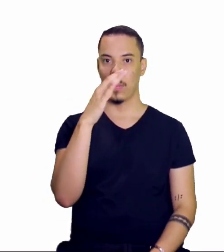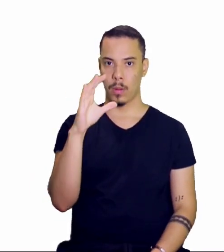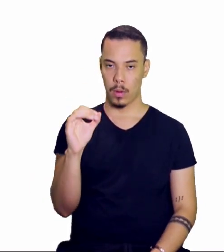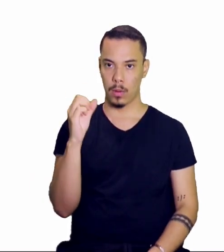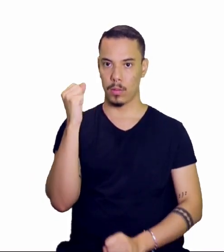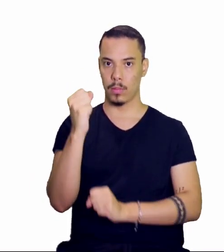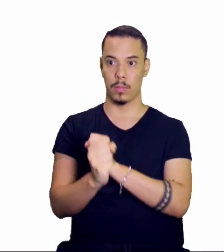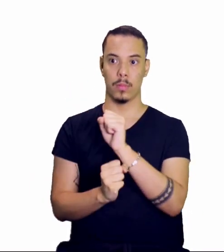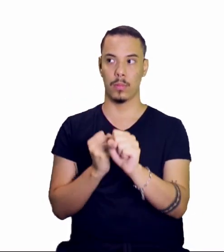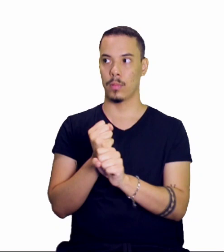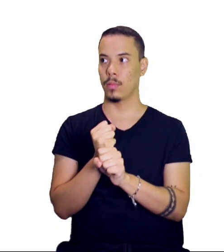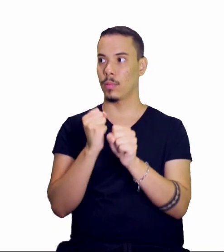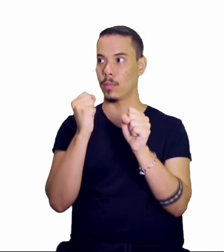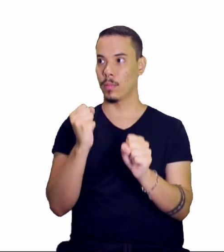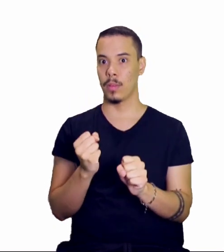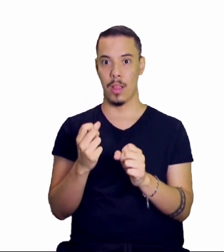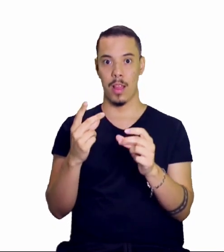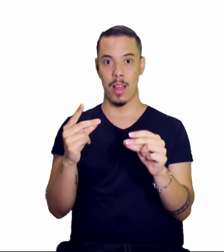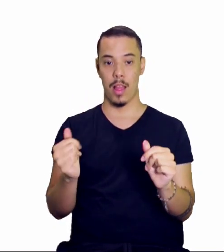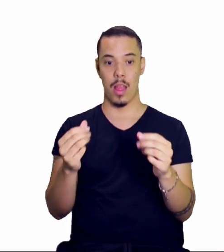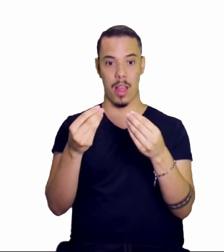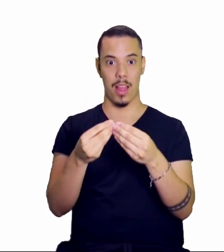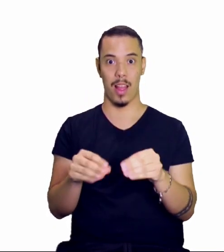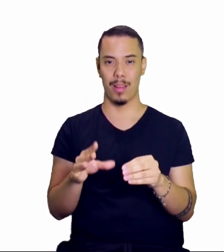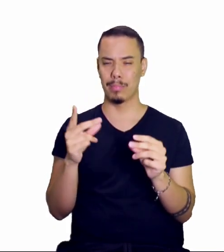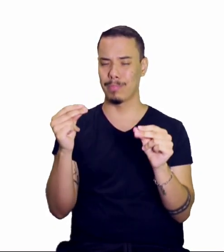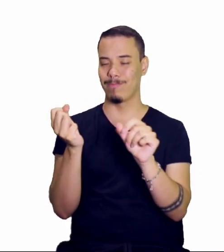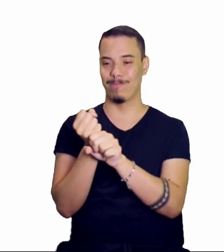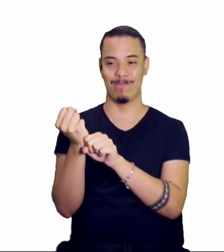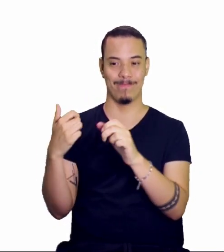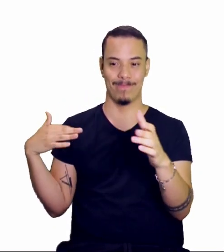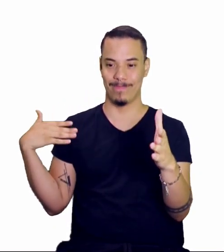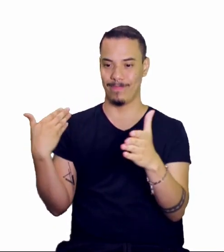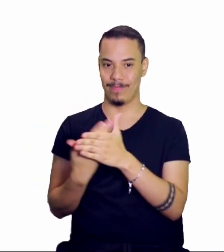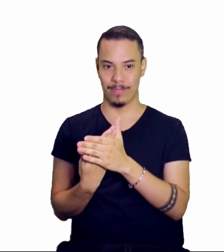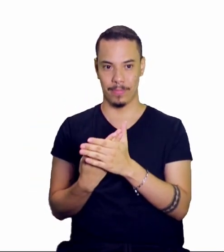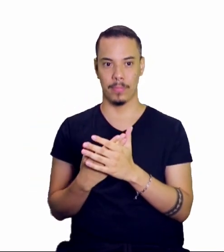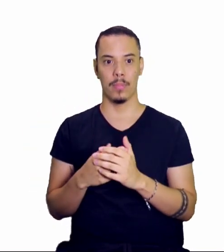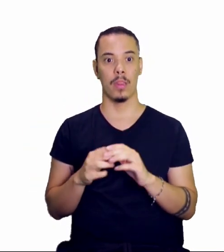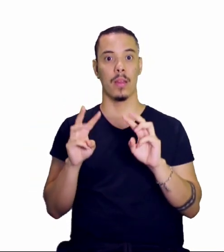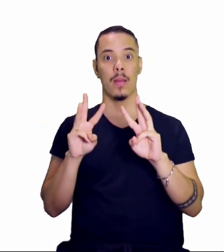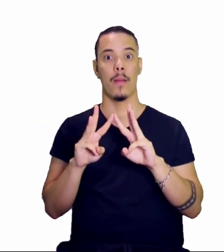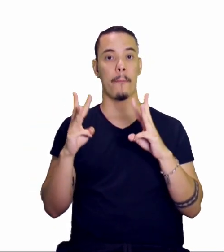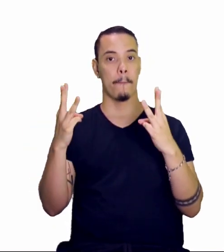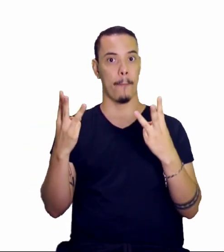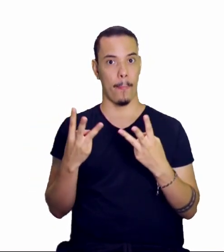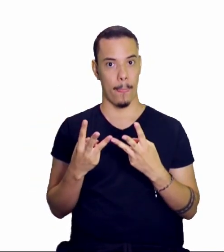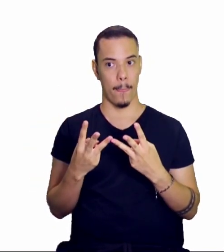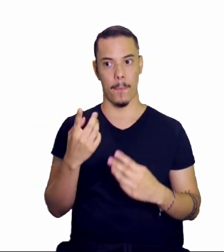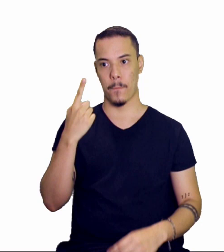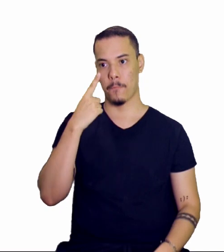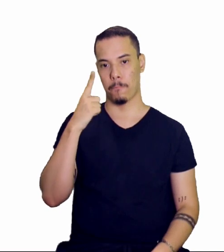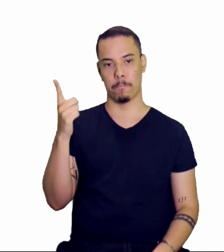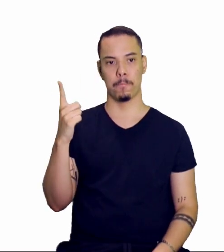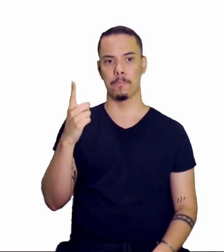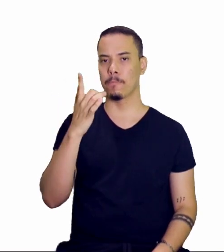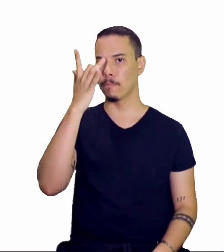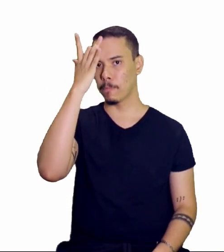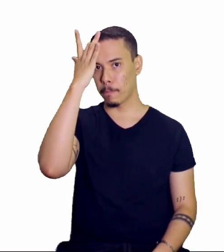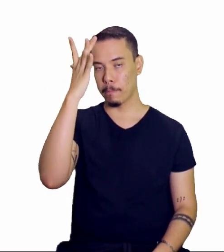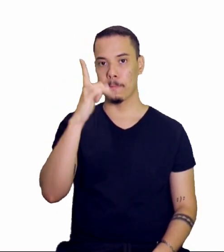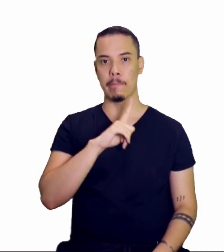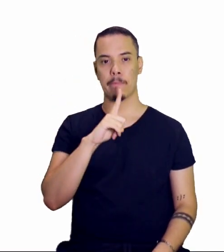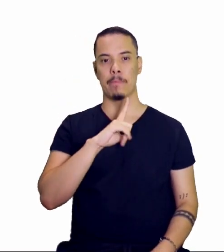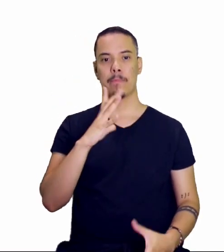errar. Ano pra caramba. Do Césio. Né? E a Mas vai massa? aparecer a massa, olha, bem tranquilo, está